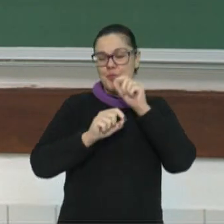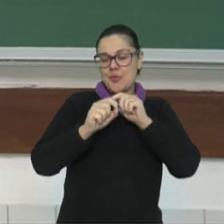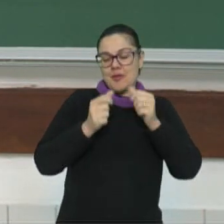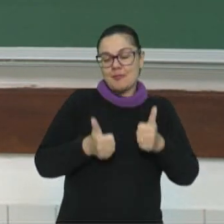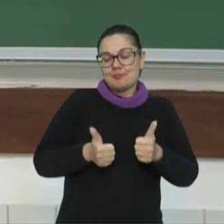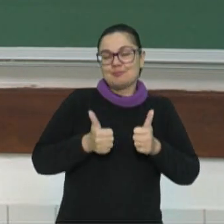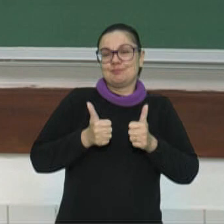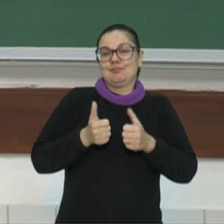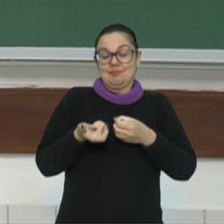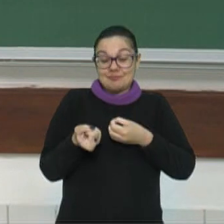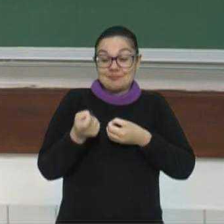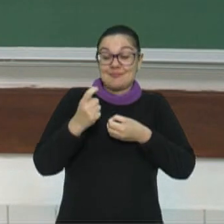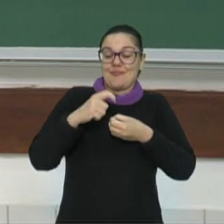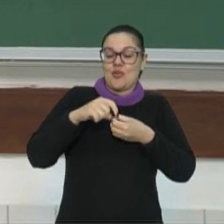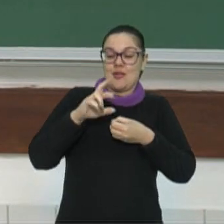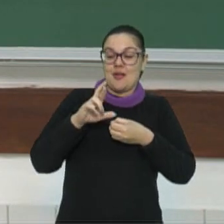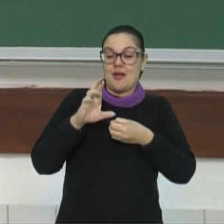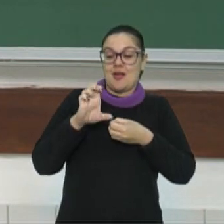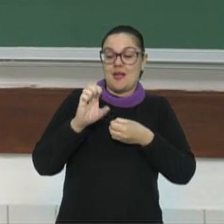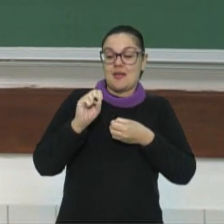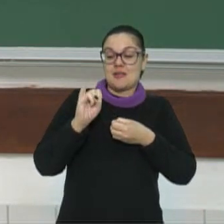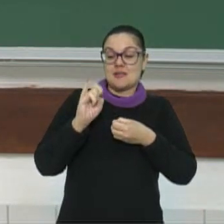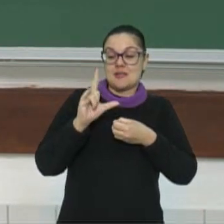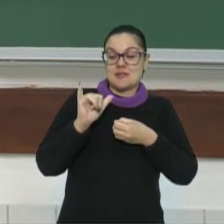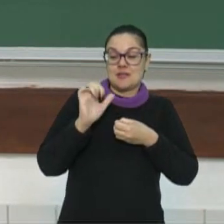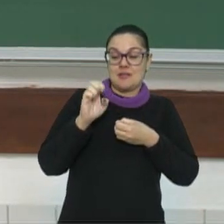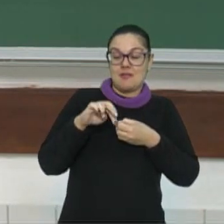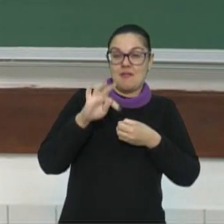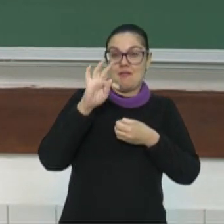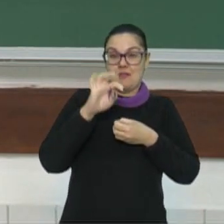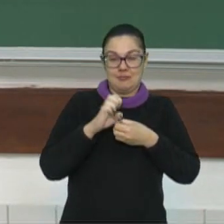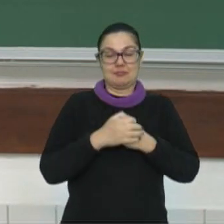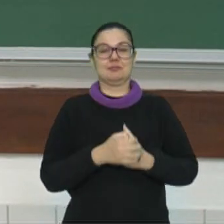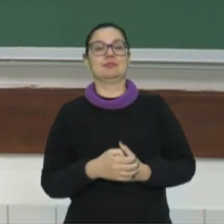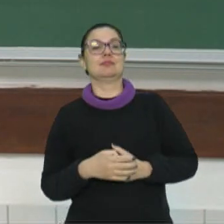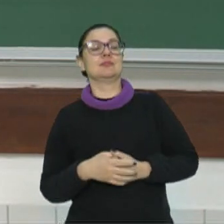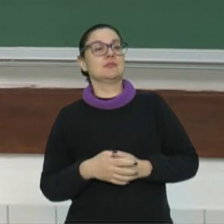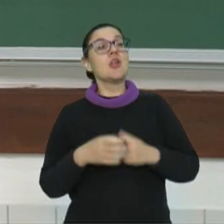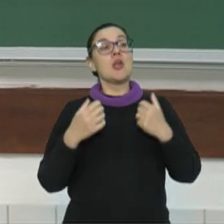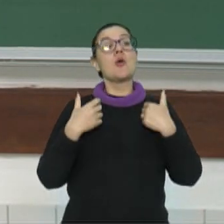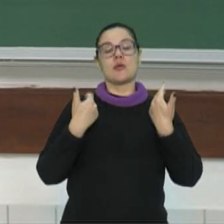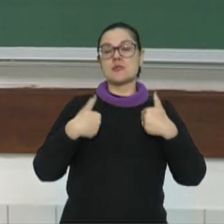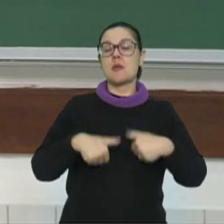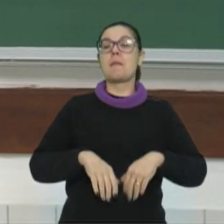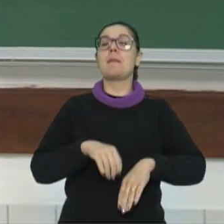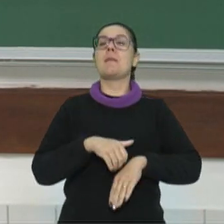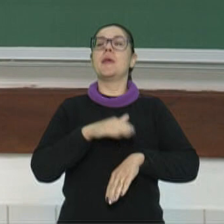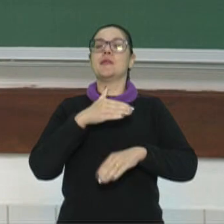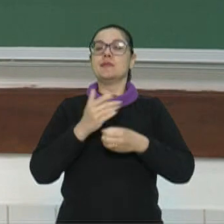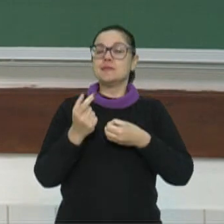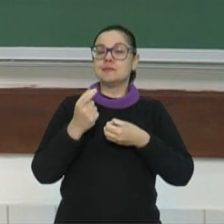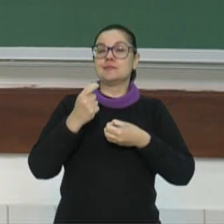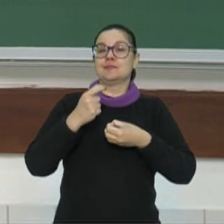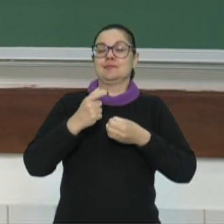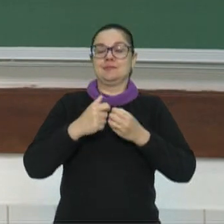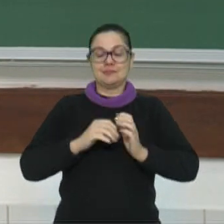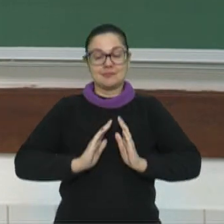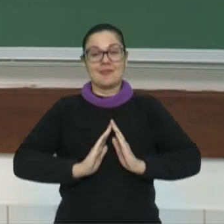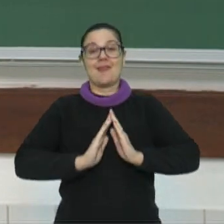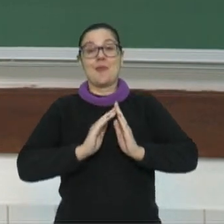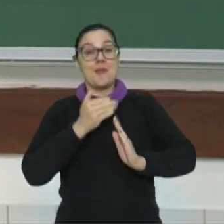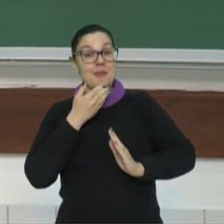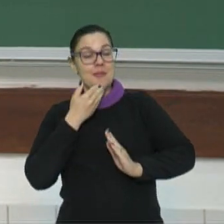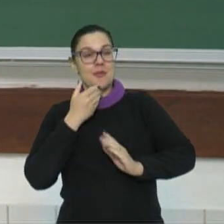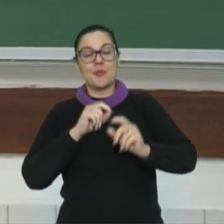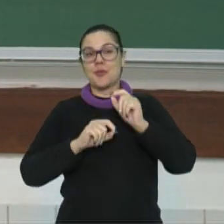ser resiliente e que nós sejamos resilientes, na verdade. Eu quero ser mais resiliente, né? Para poder fazer